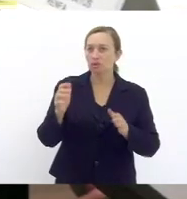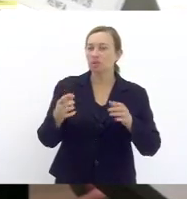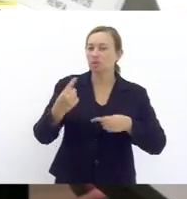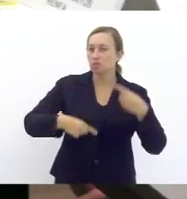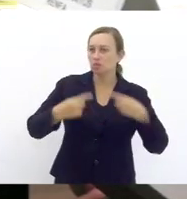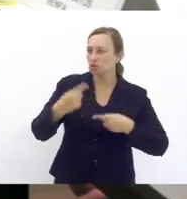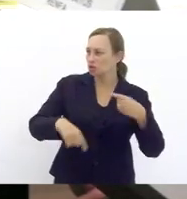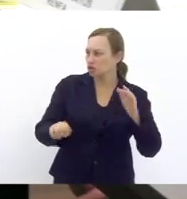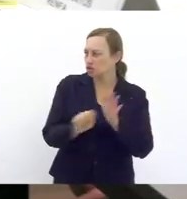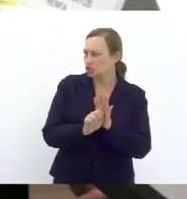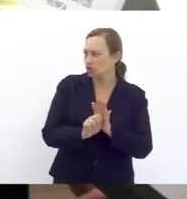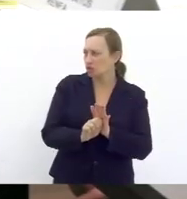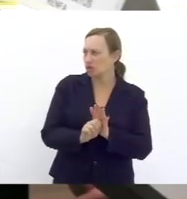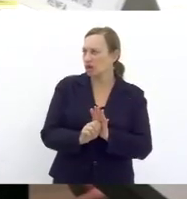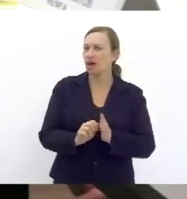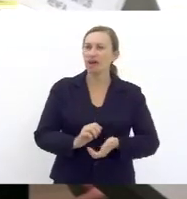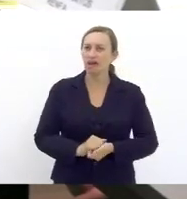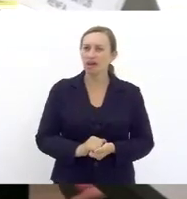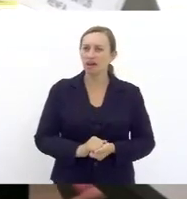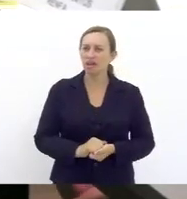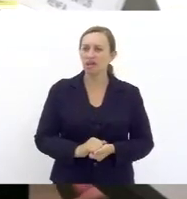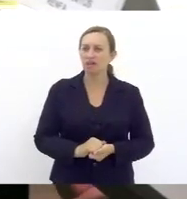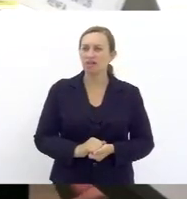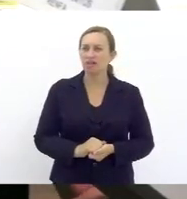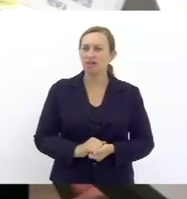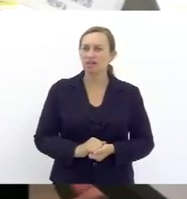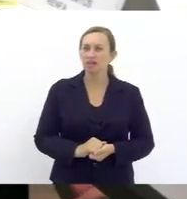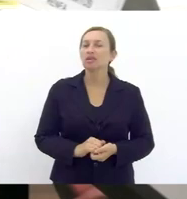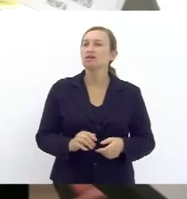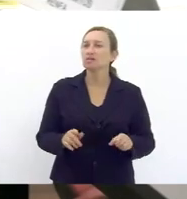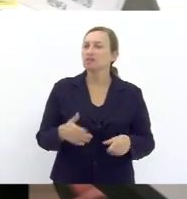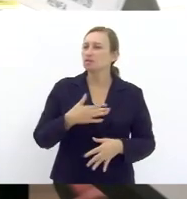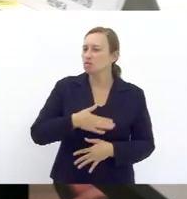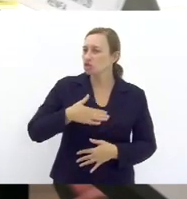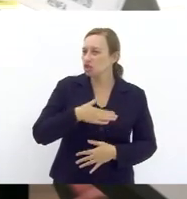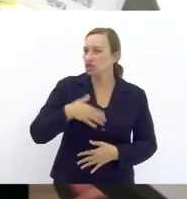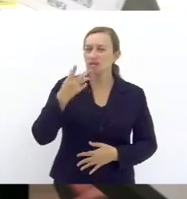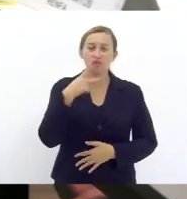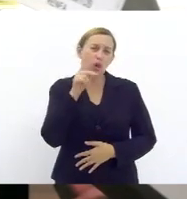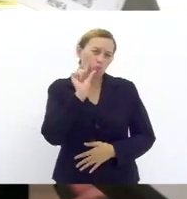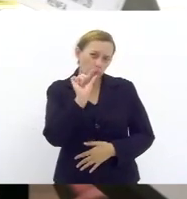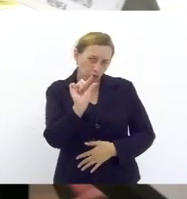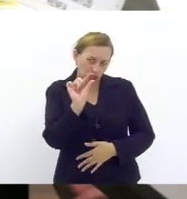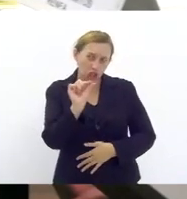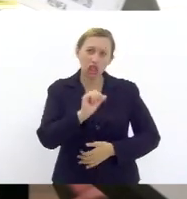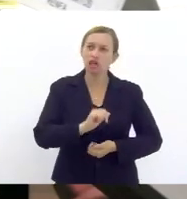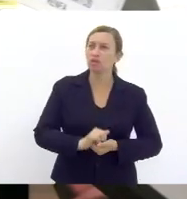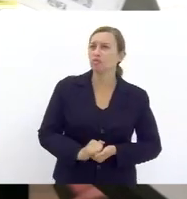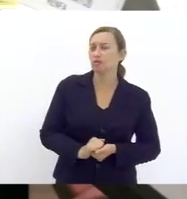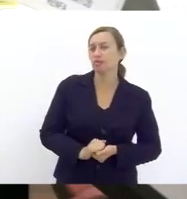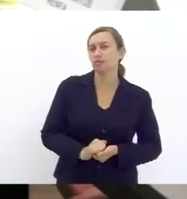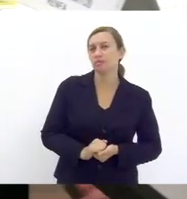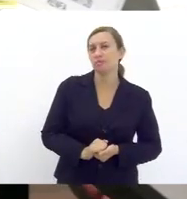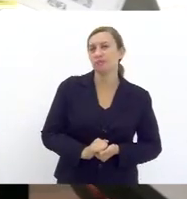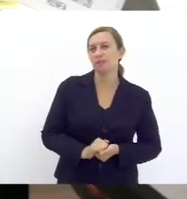do Conselho Nacional de direitos humanos e gostaria de falar um pouco sobre